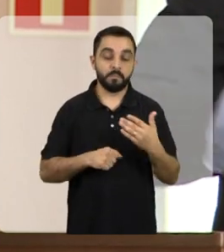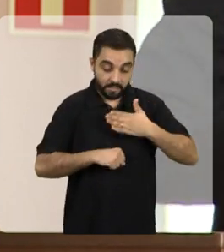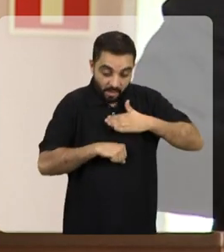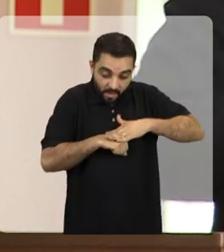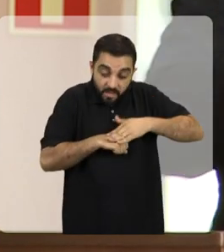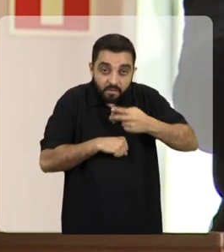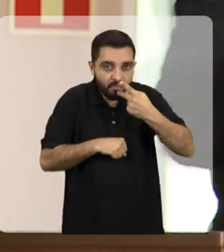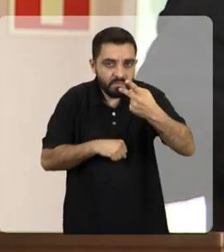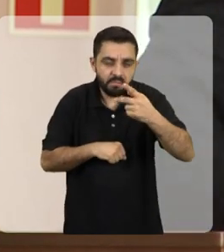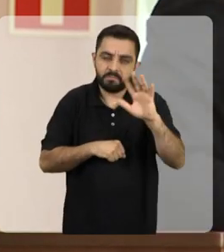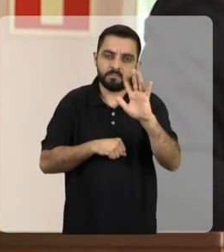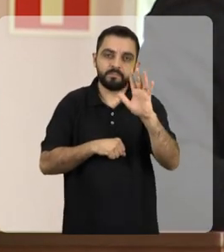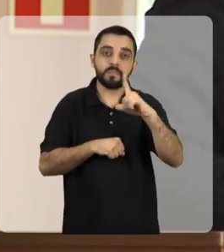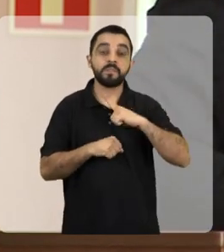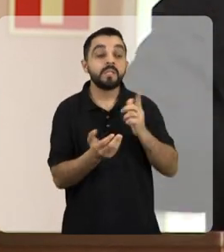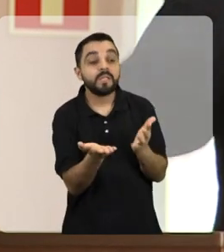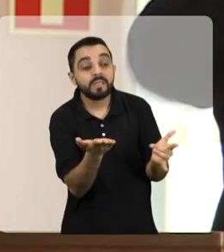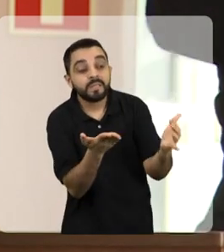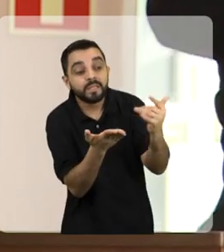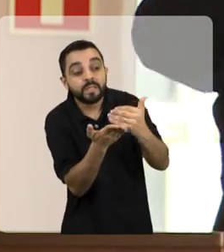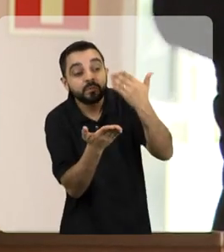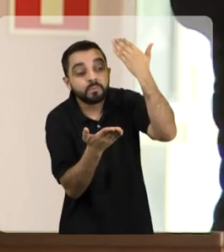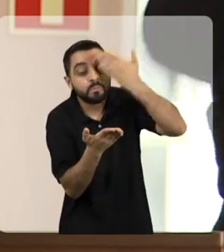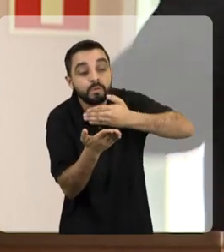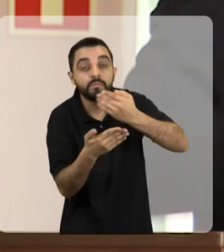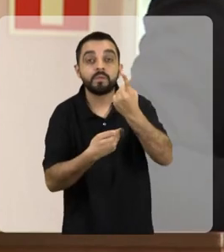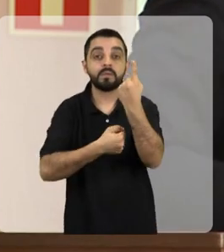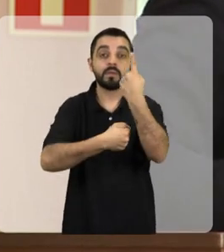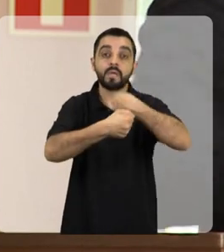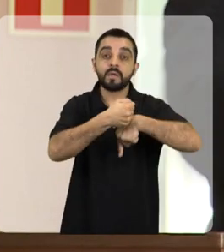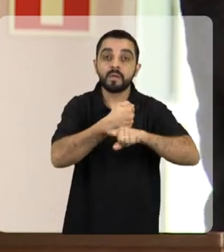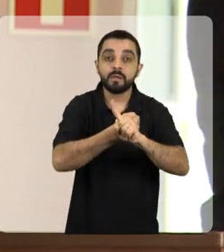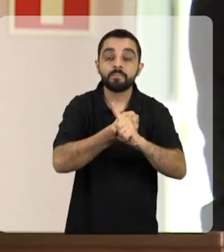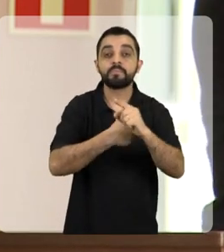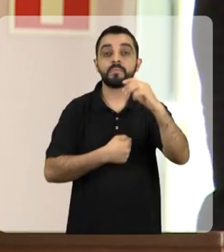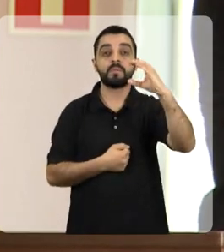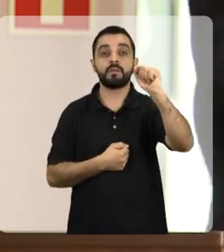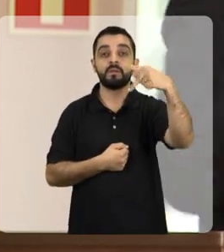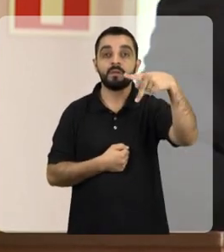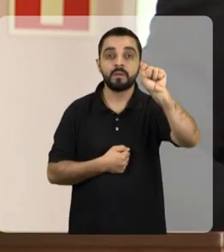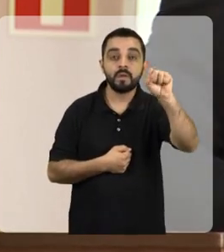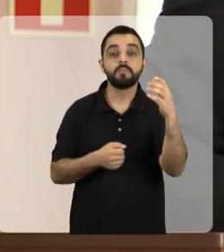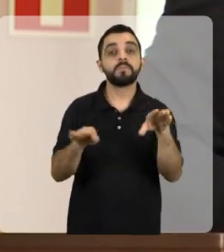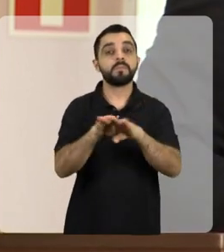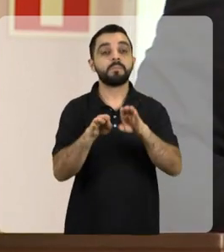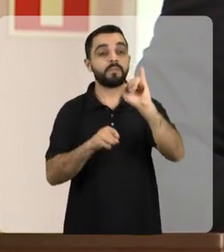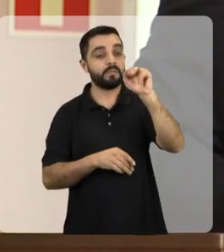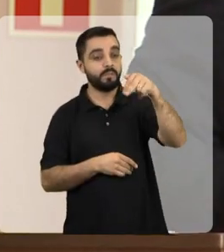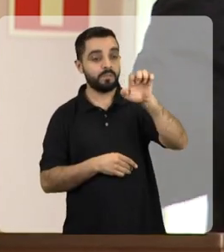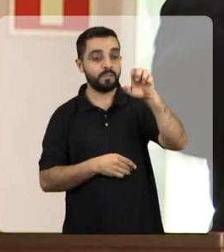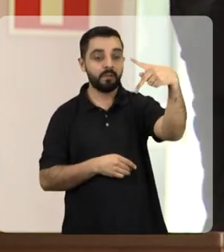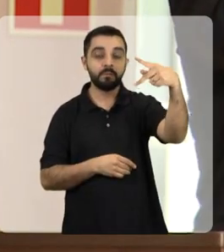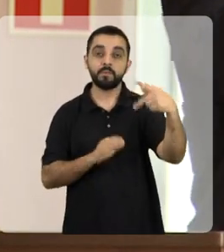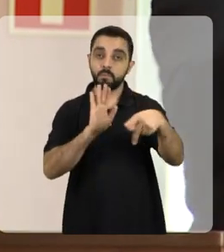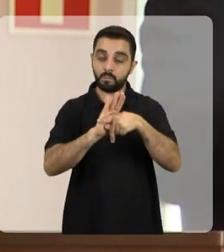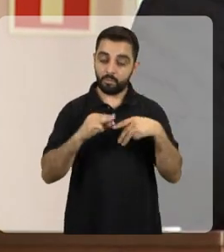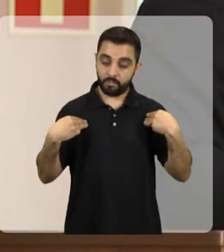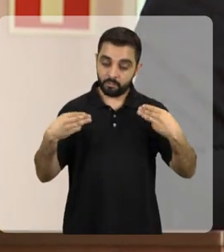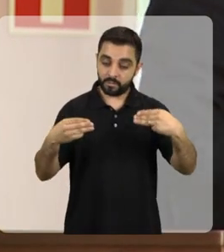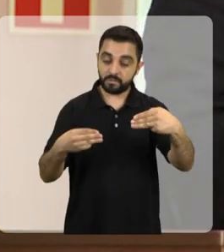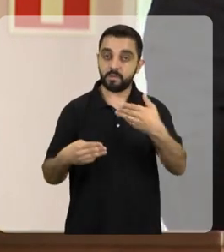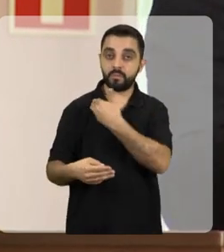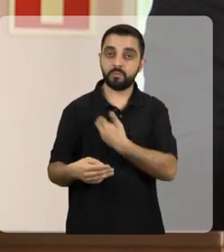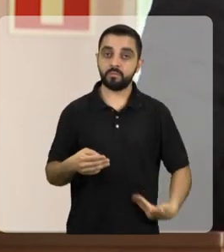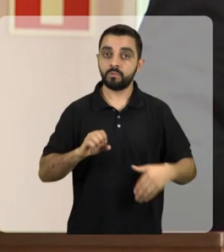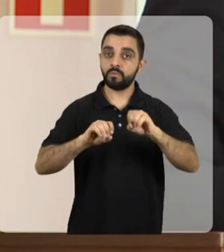que devo falar isso. Peguemos os dados oficiais da CAPES, do próprio Ministério da Educação, do INEP, do próprio Ministério da Educação. Os rankings e os dados